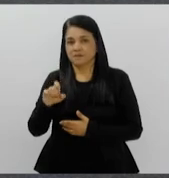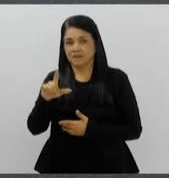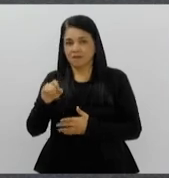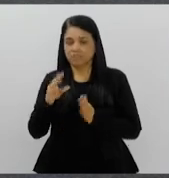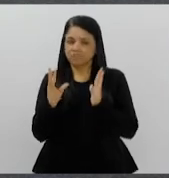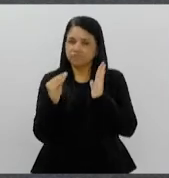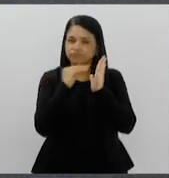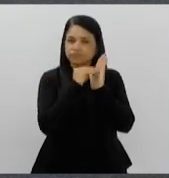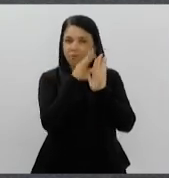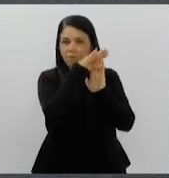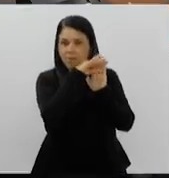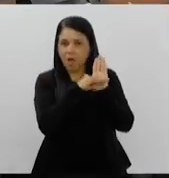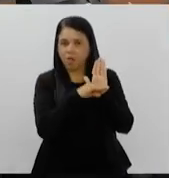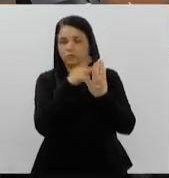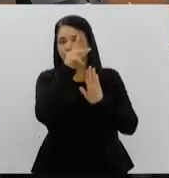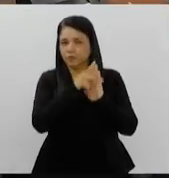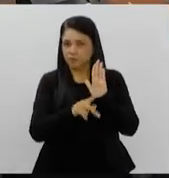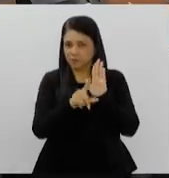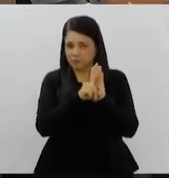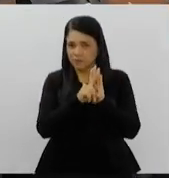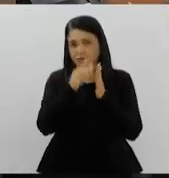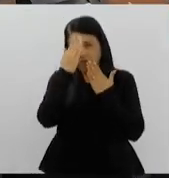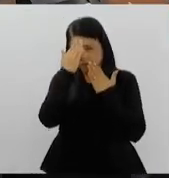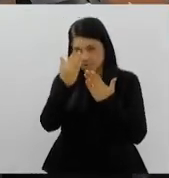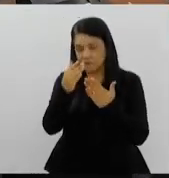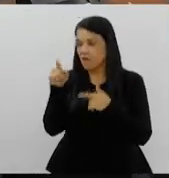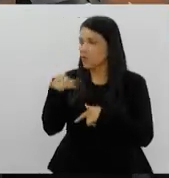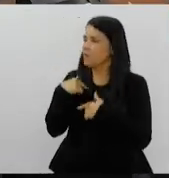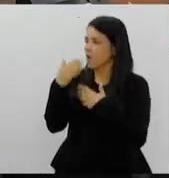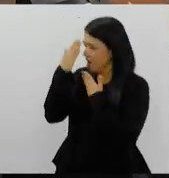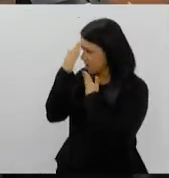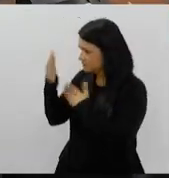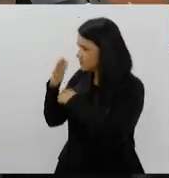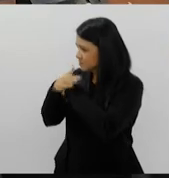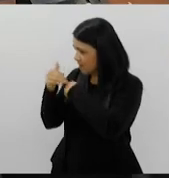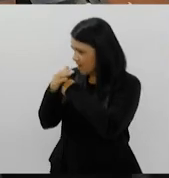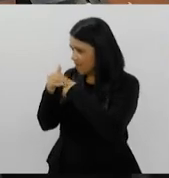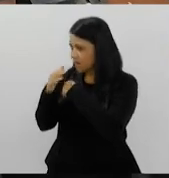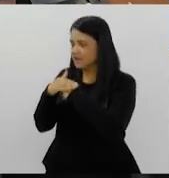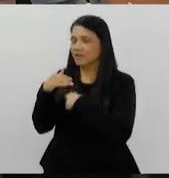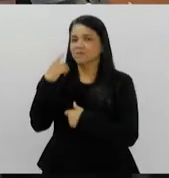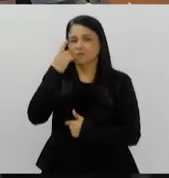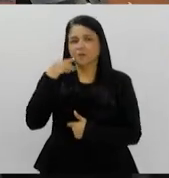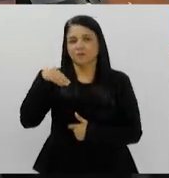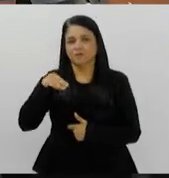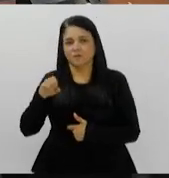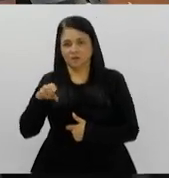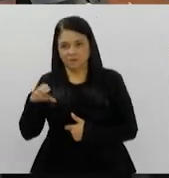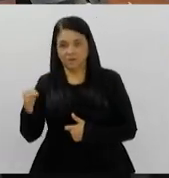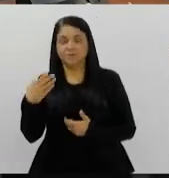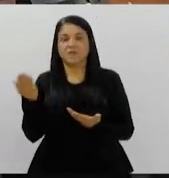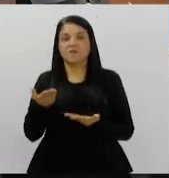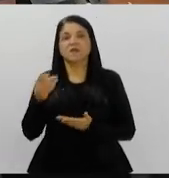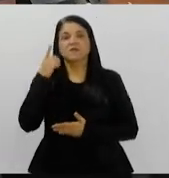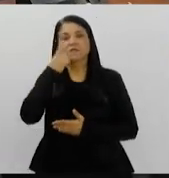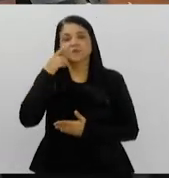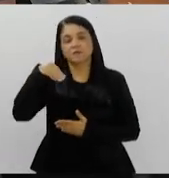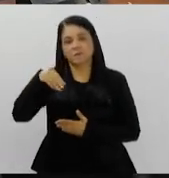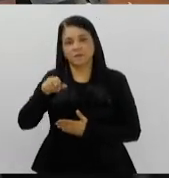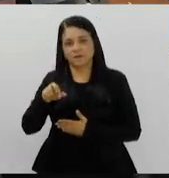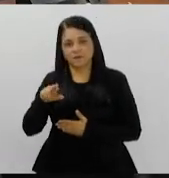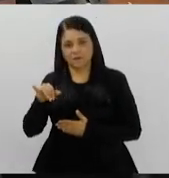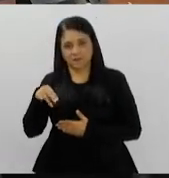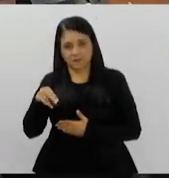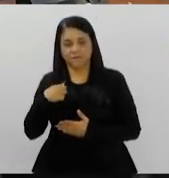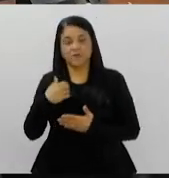posto em pauta logo esse projeto. Eu que agradeço o carinho de sempre, deputado Mink, deputada Marina, por favor. Obrigada, presidente. Queria nada